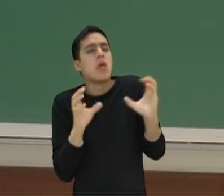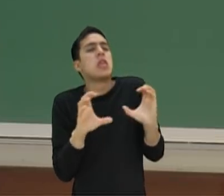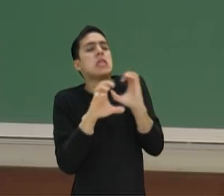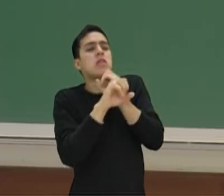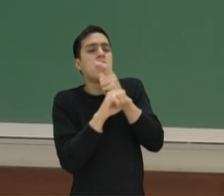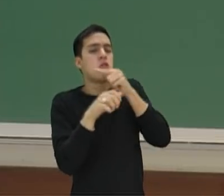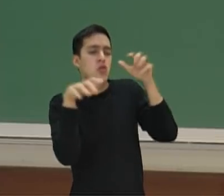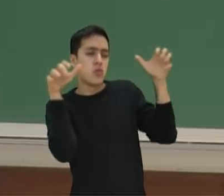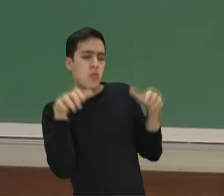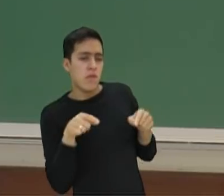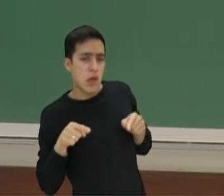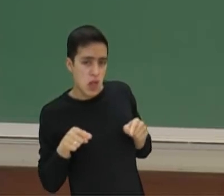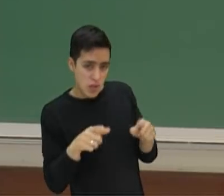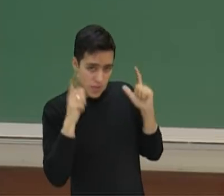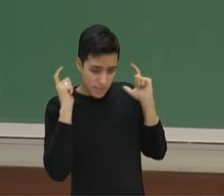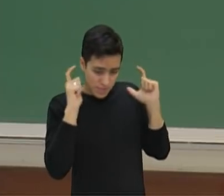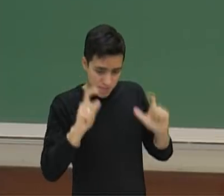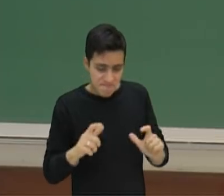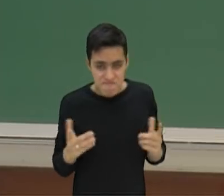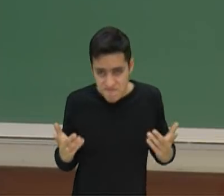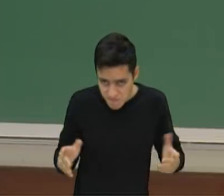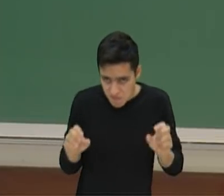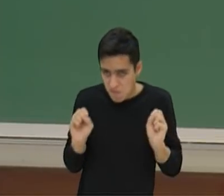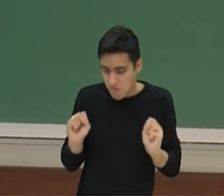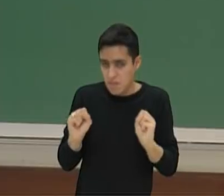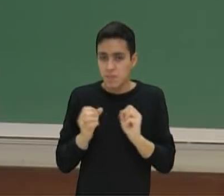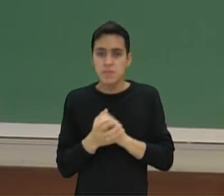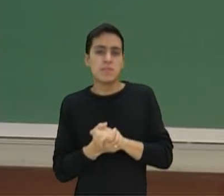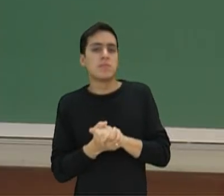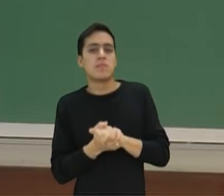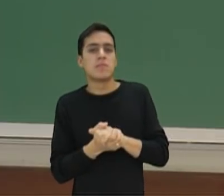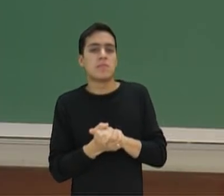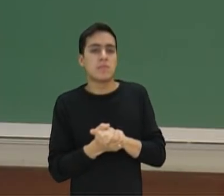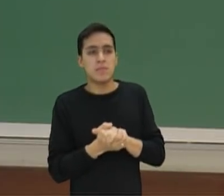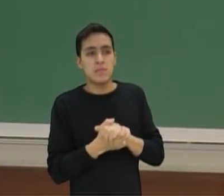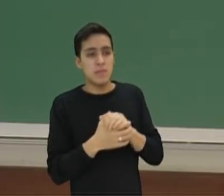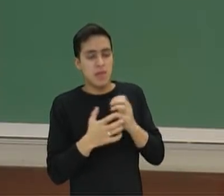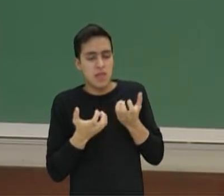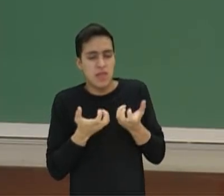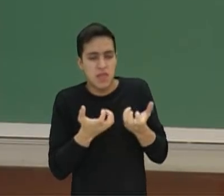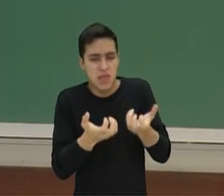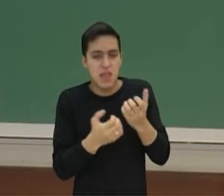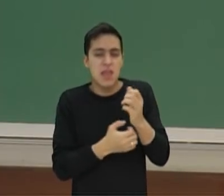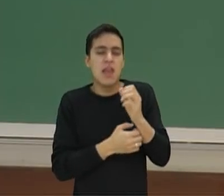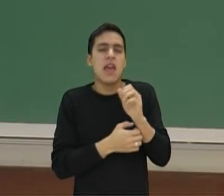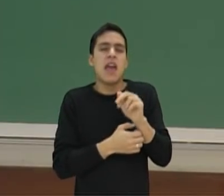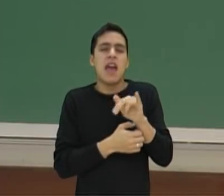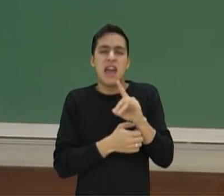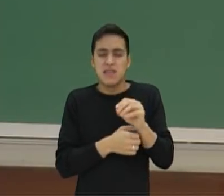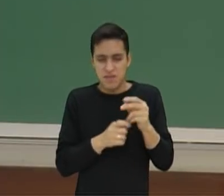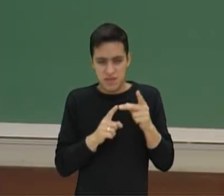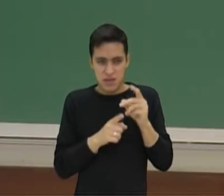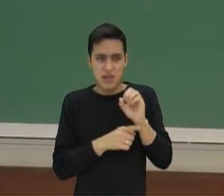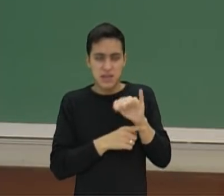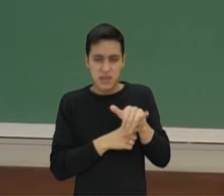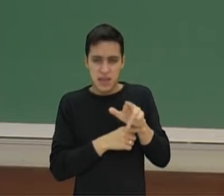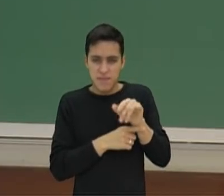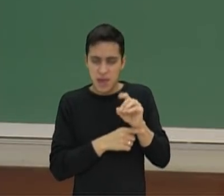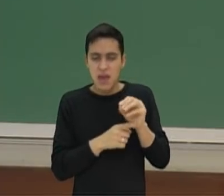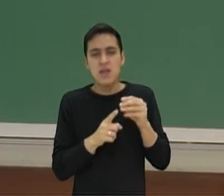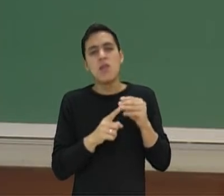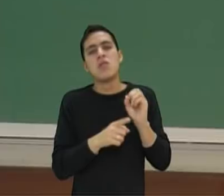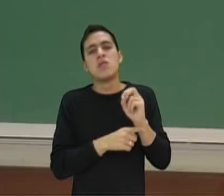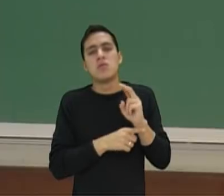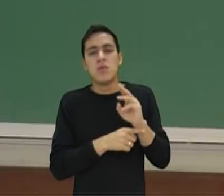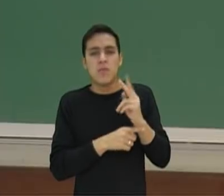ocorre naquele lugar, a gente pode falar que ela é árido, semiárido, subúmido